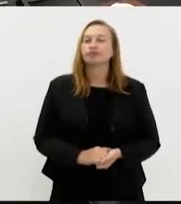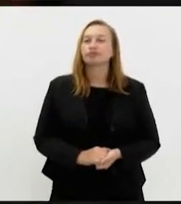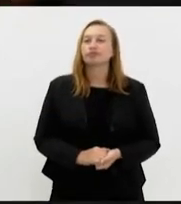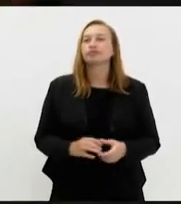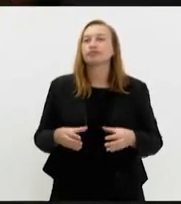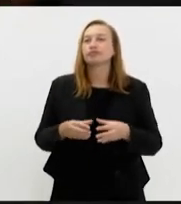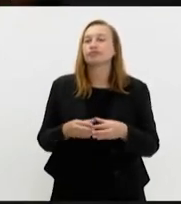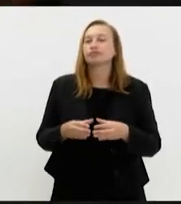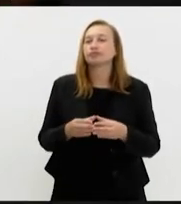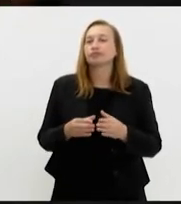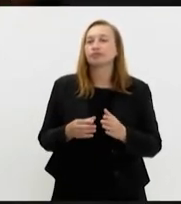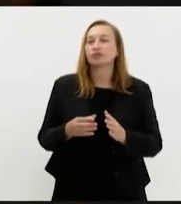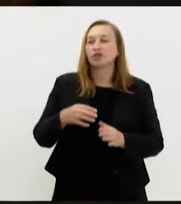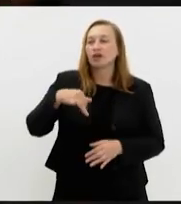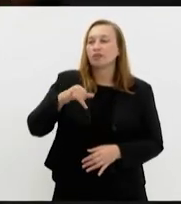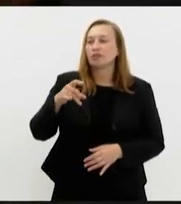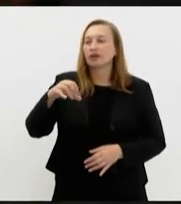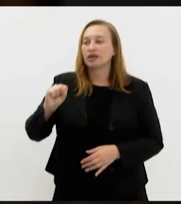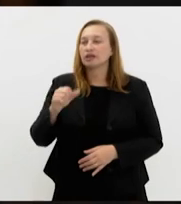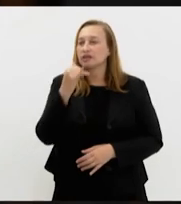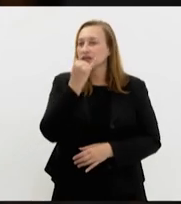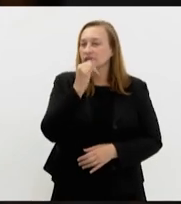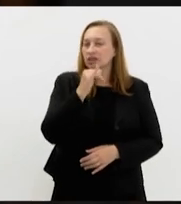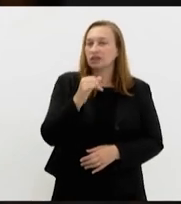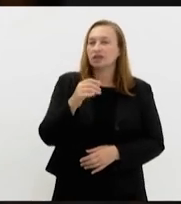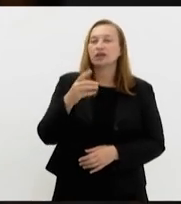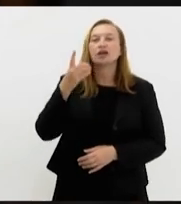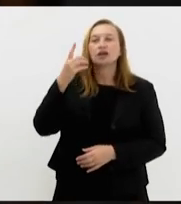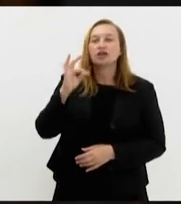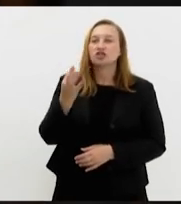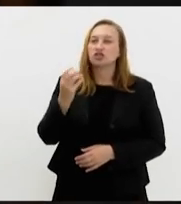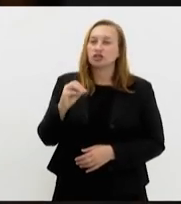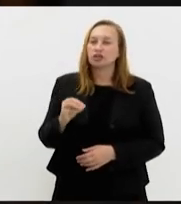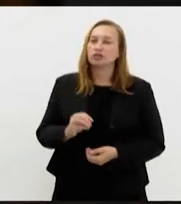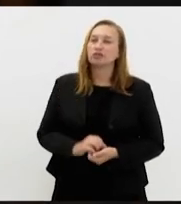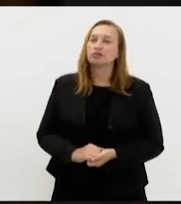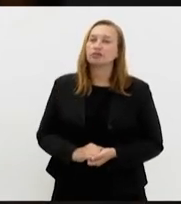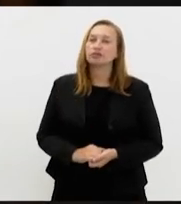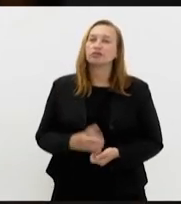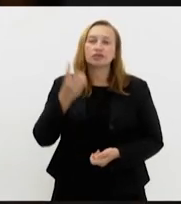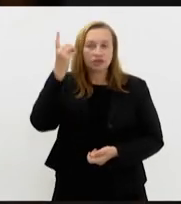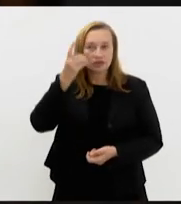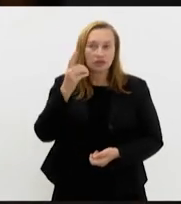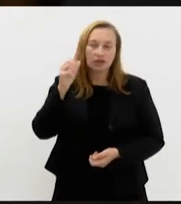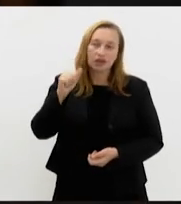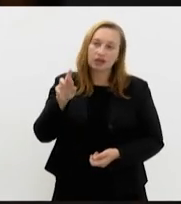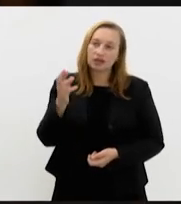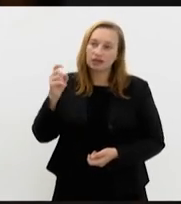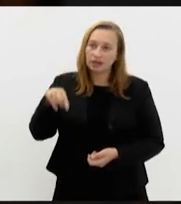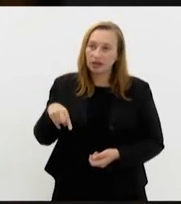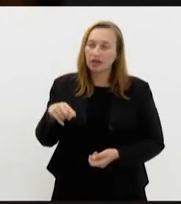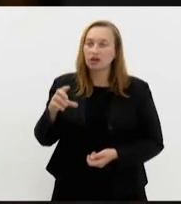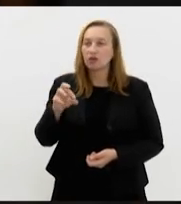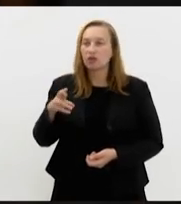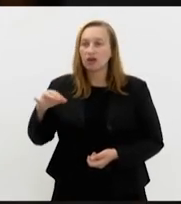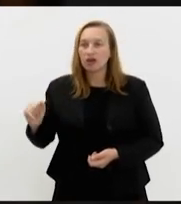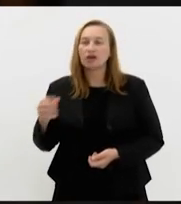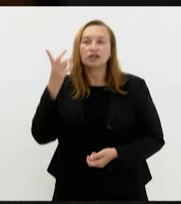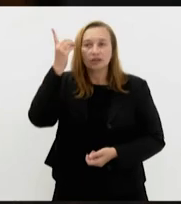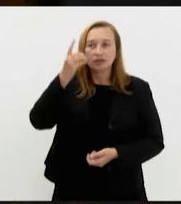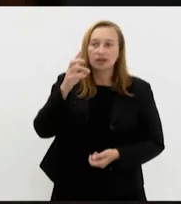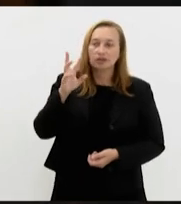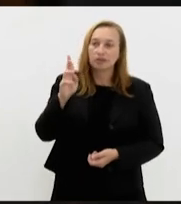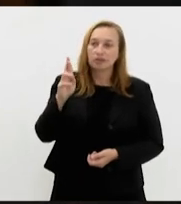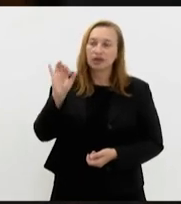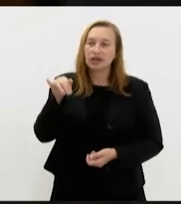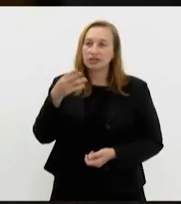Pela Comissão de Minas e Energia, deputado Tiago Rangel, deputado André Corrêa, deputado Brazão,